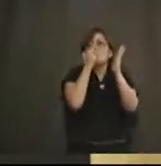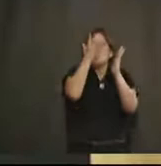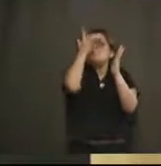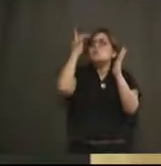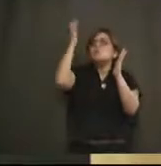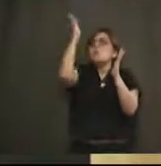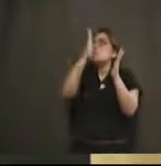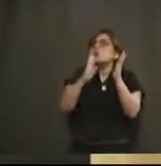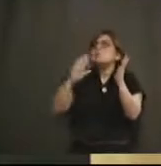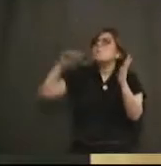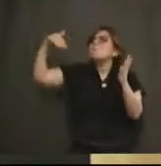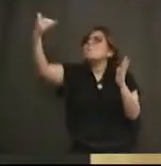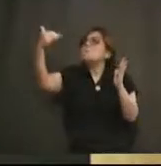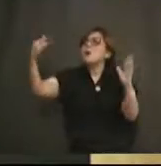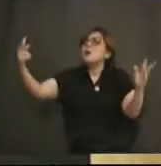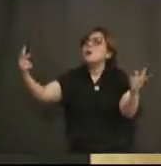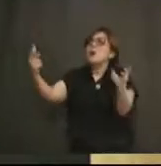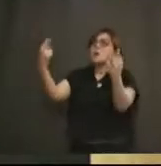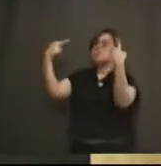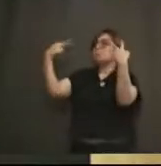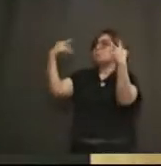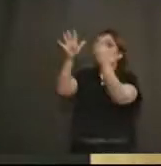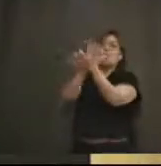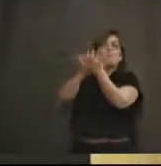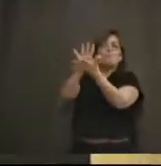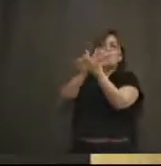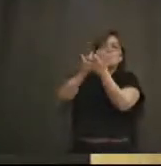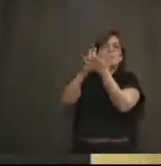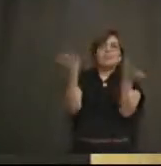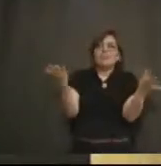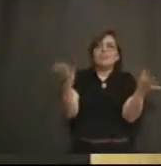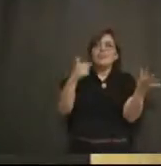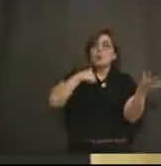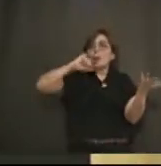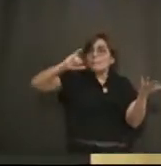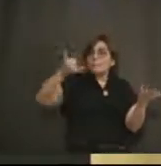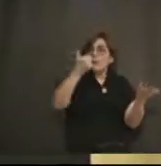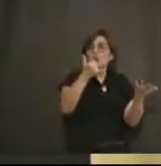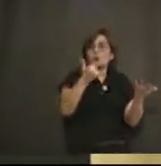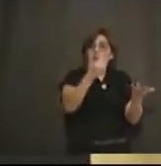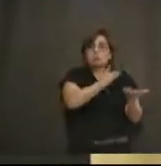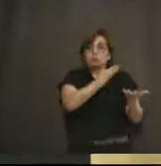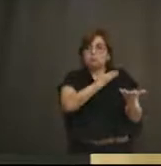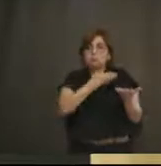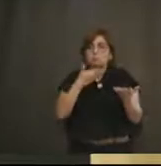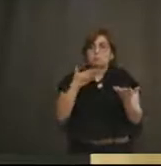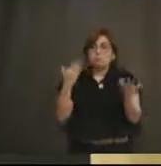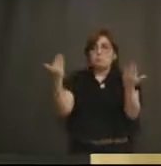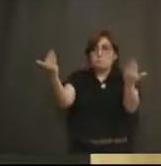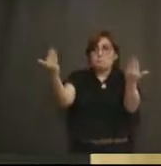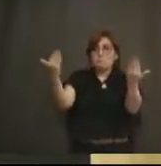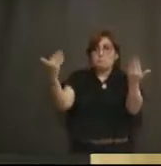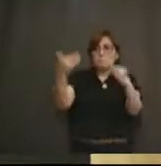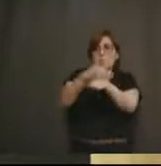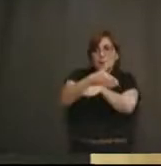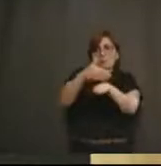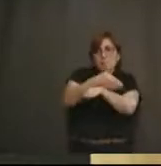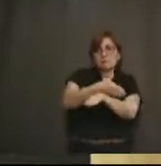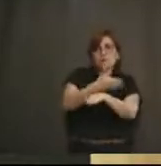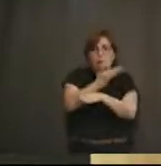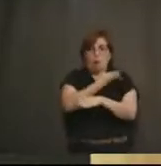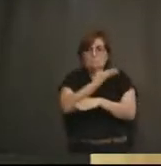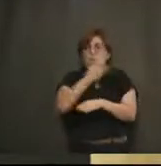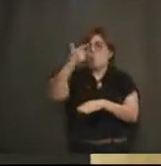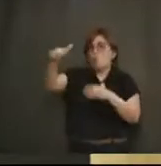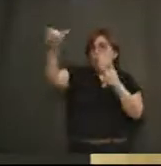E aproveito a presença de colegas de outras regiões para falar isso, porque trabalhamos